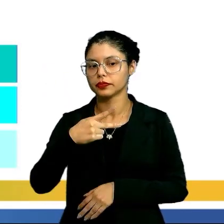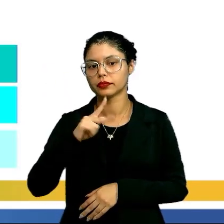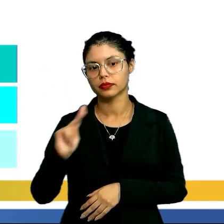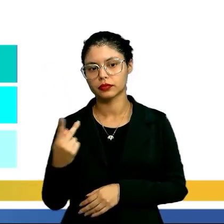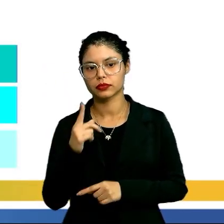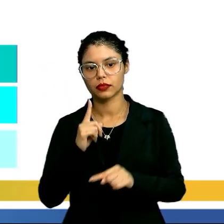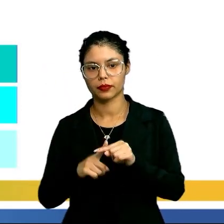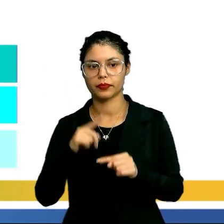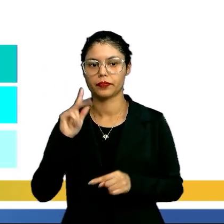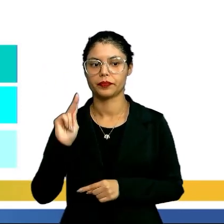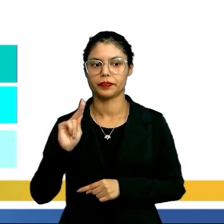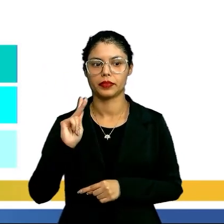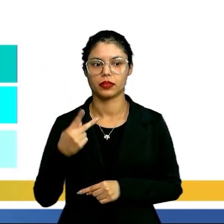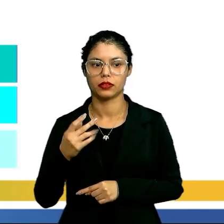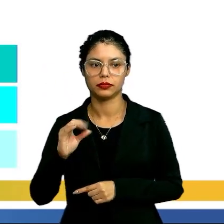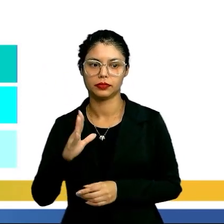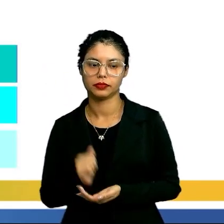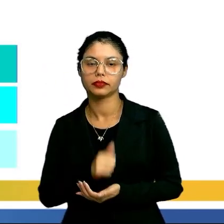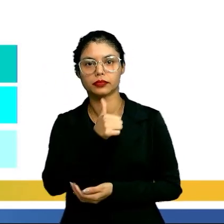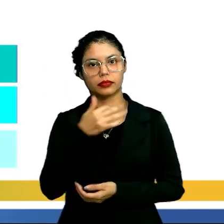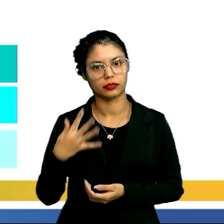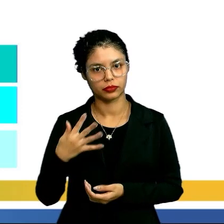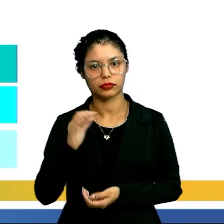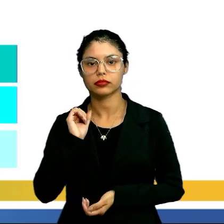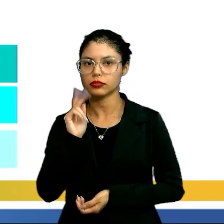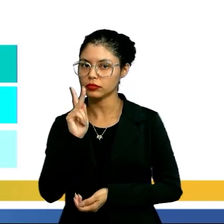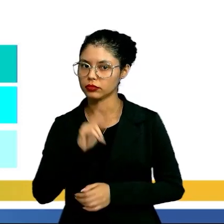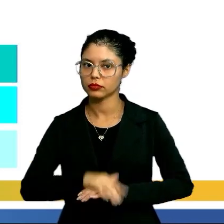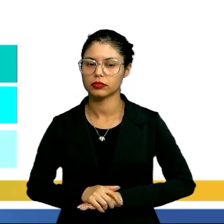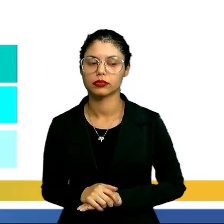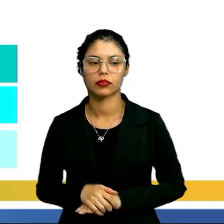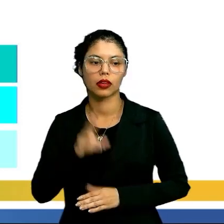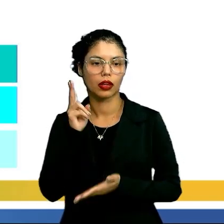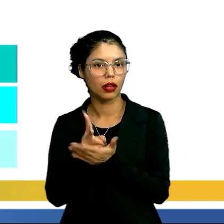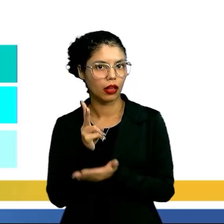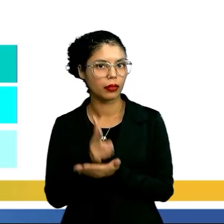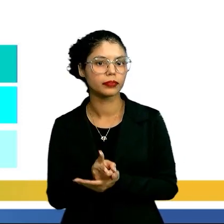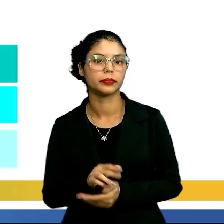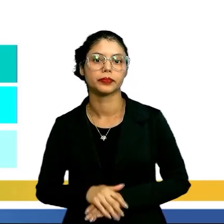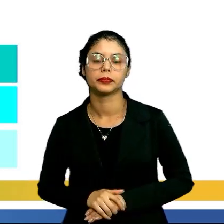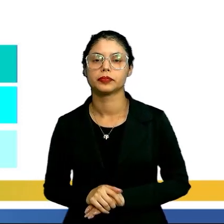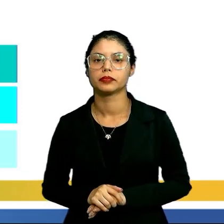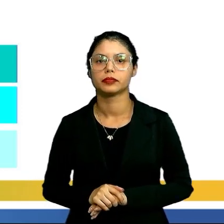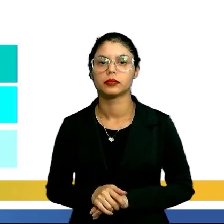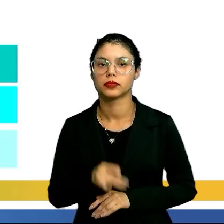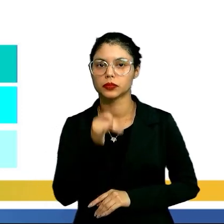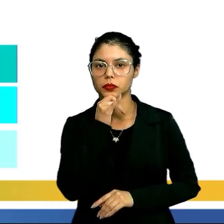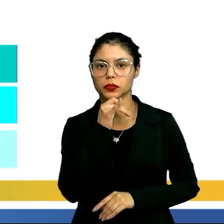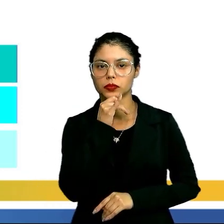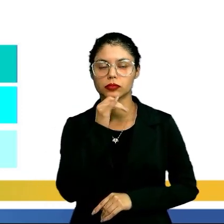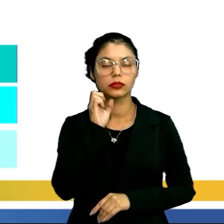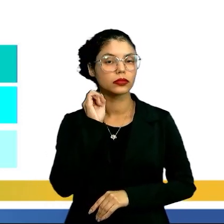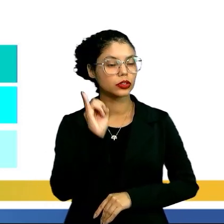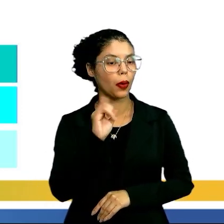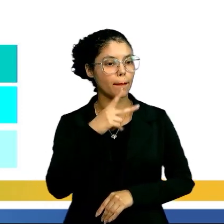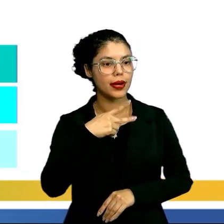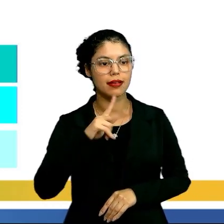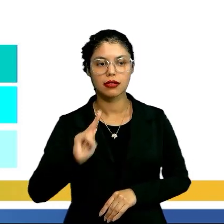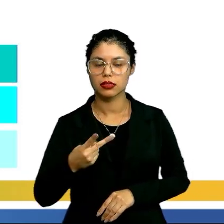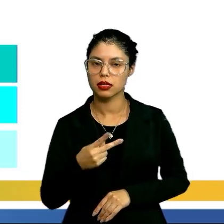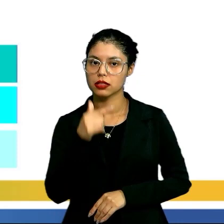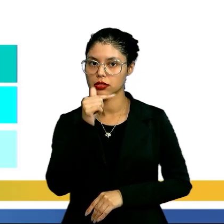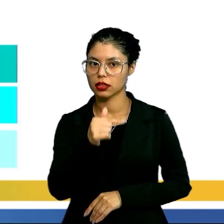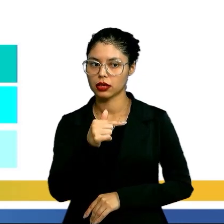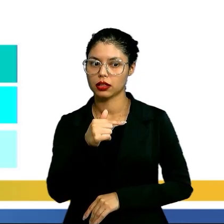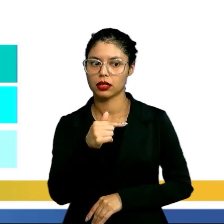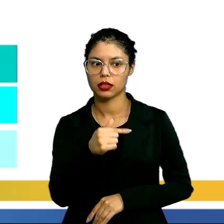mais pOH deve ser sempre 14, tá? A escala de pH. Então, por exemplo, se o pH é